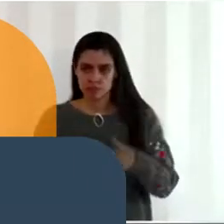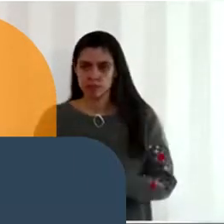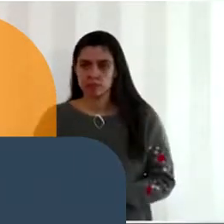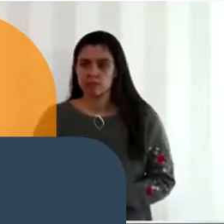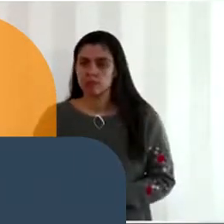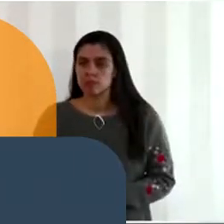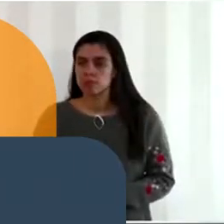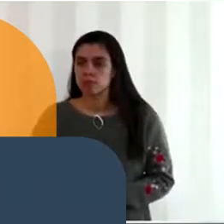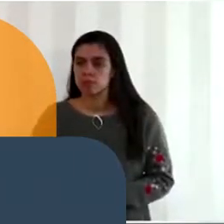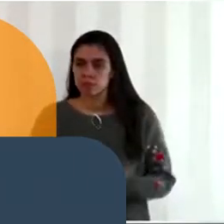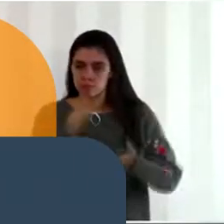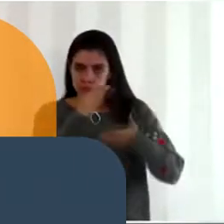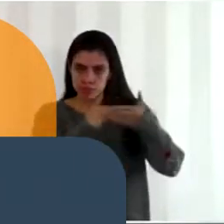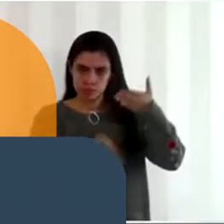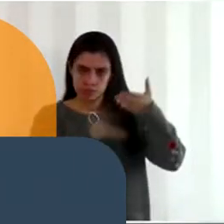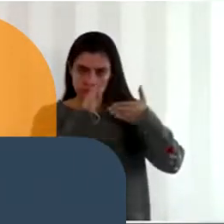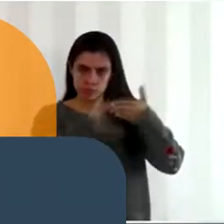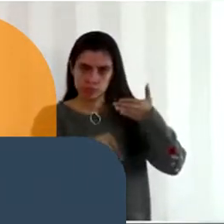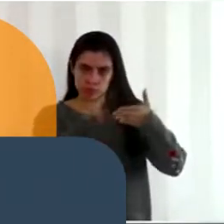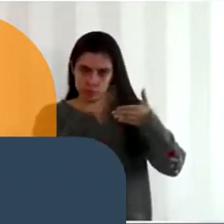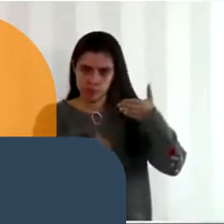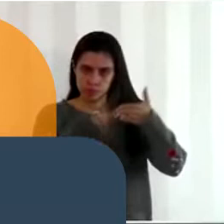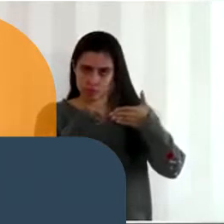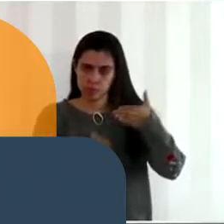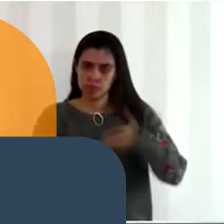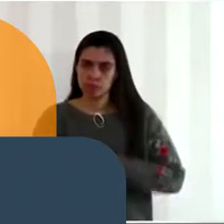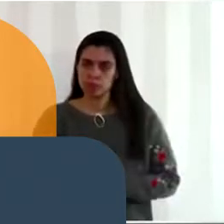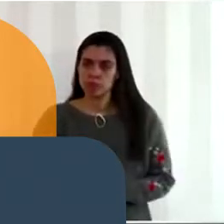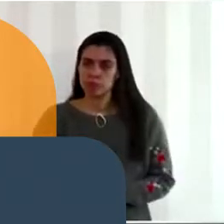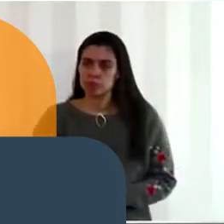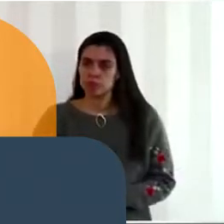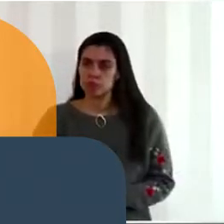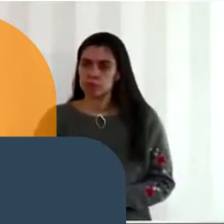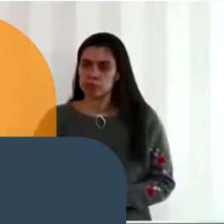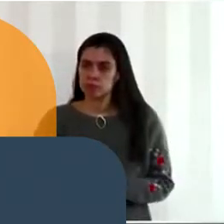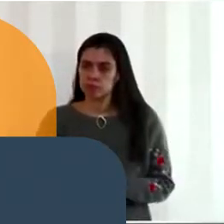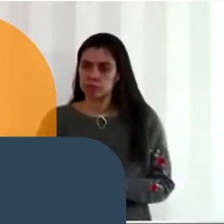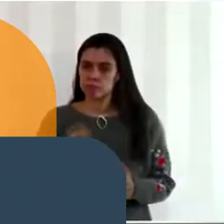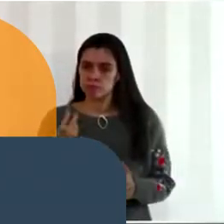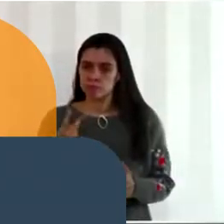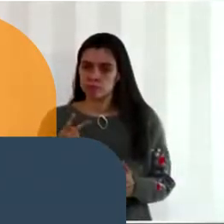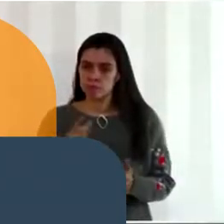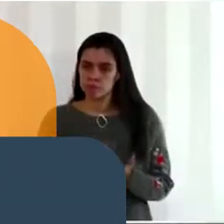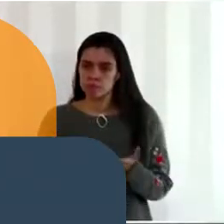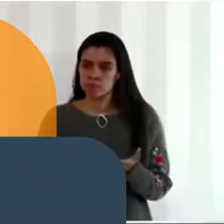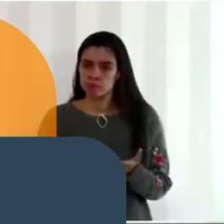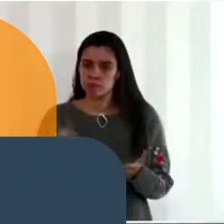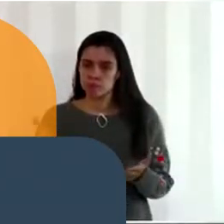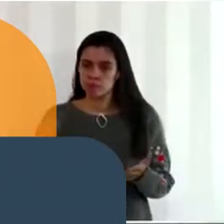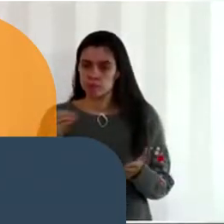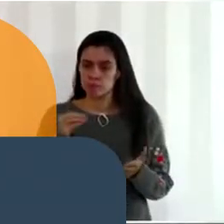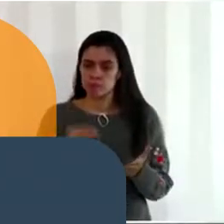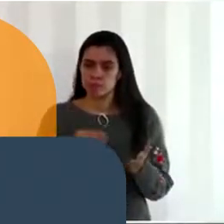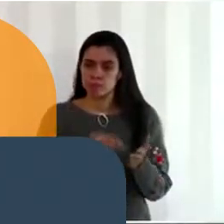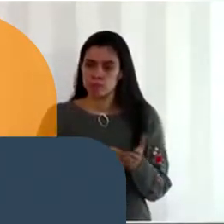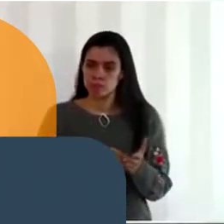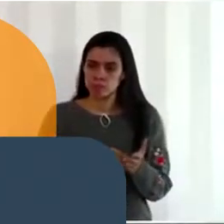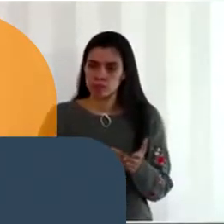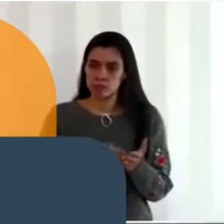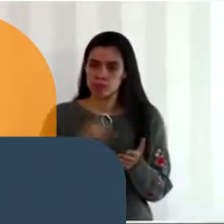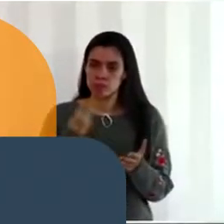23. Ageu, capítulo 2, versos 10 ao verso de